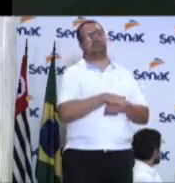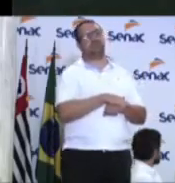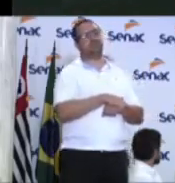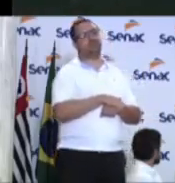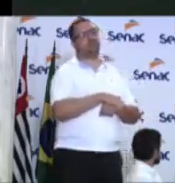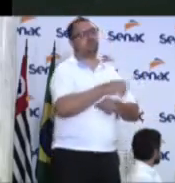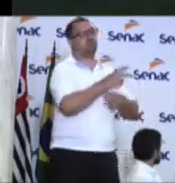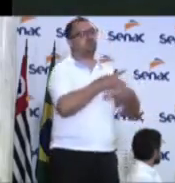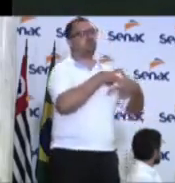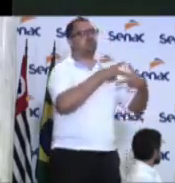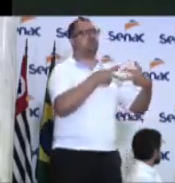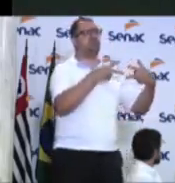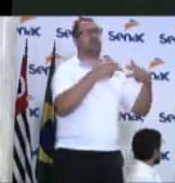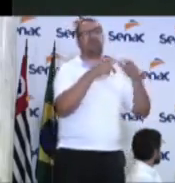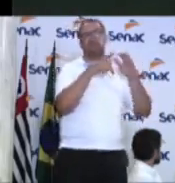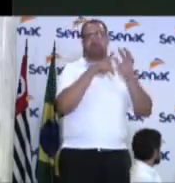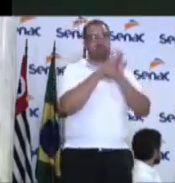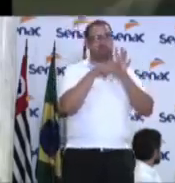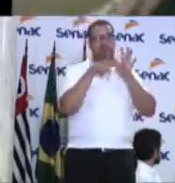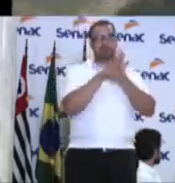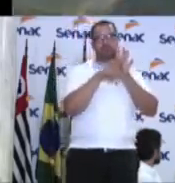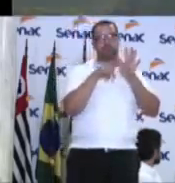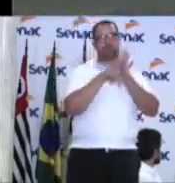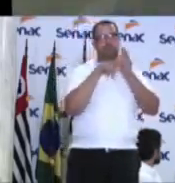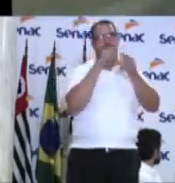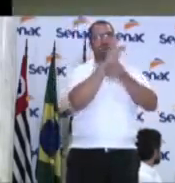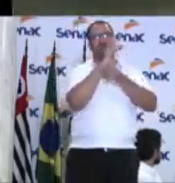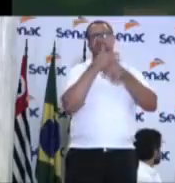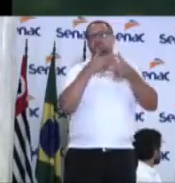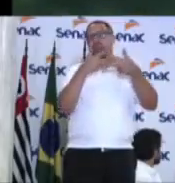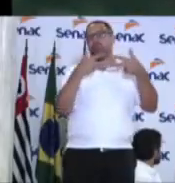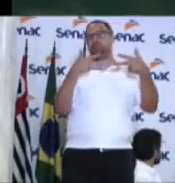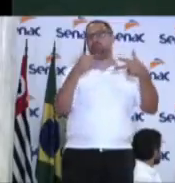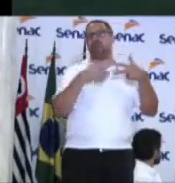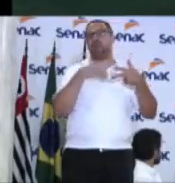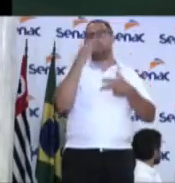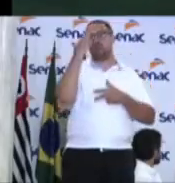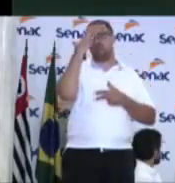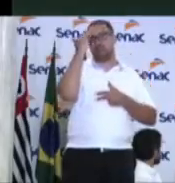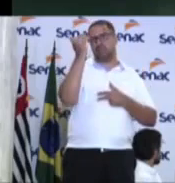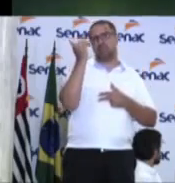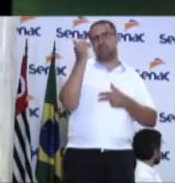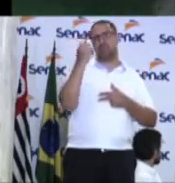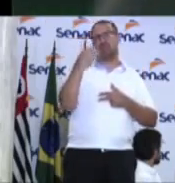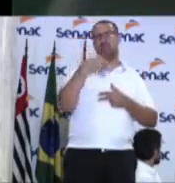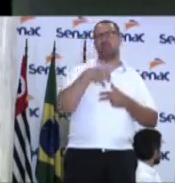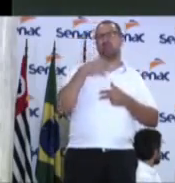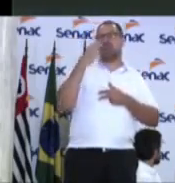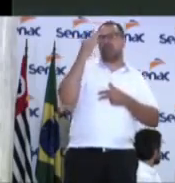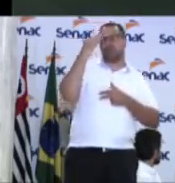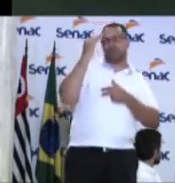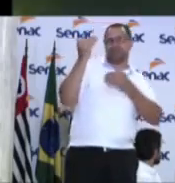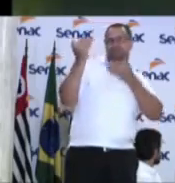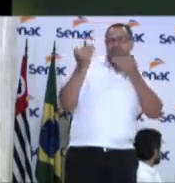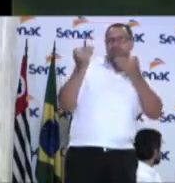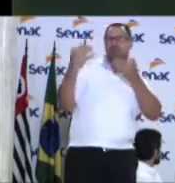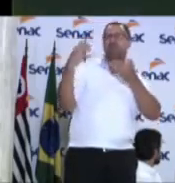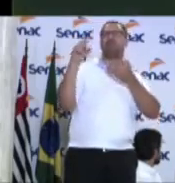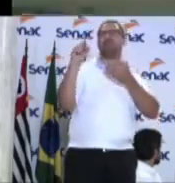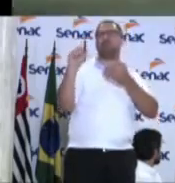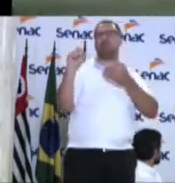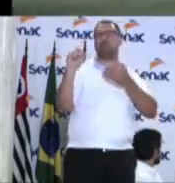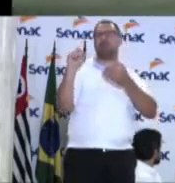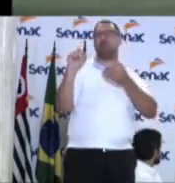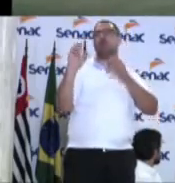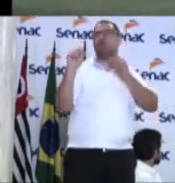O vento é um elemento da natureza incontrolável. Depende de você saber interpretá-lo. O momento ele vai estar contra, ele